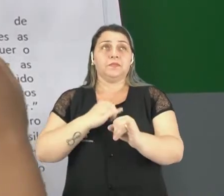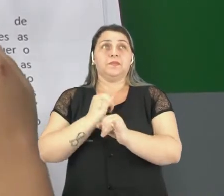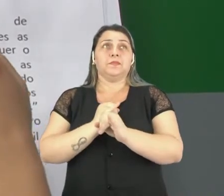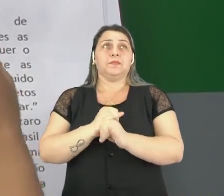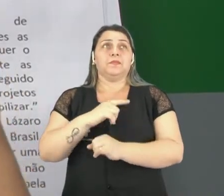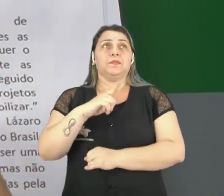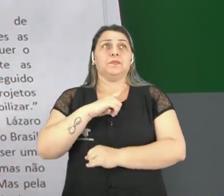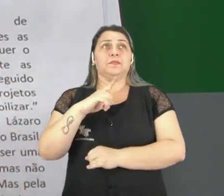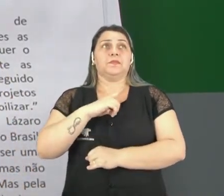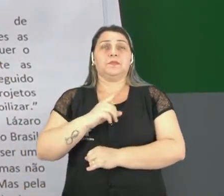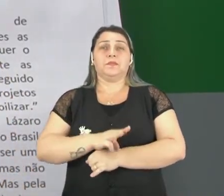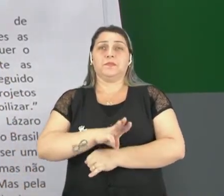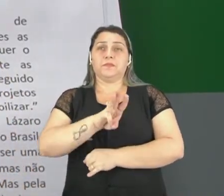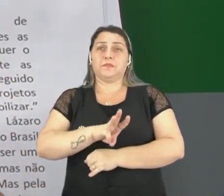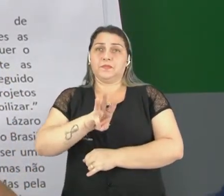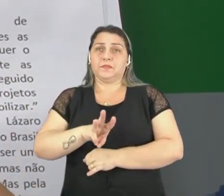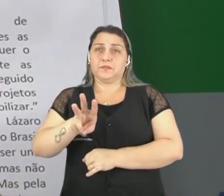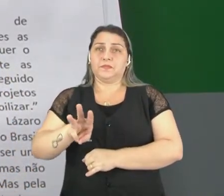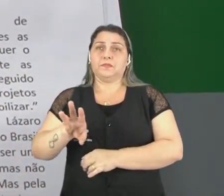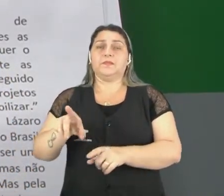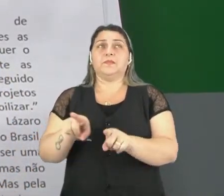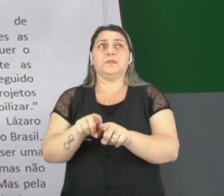o site aqui, ó.